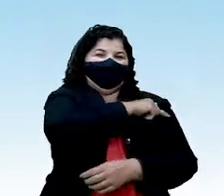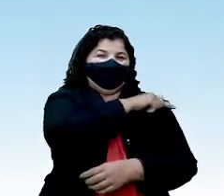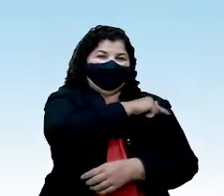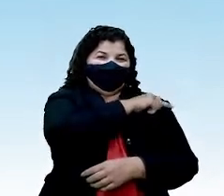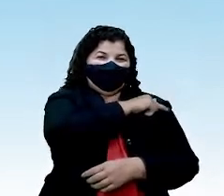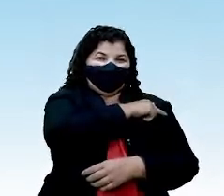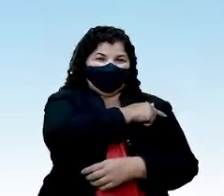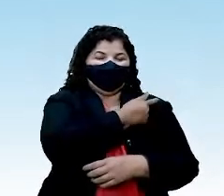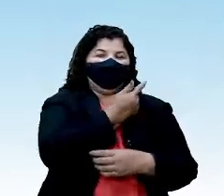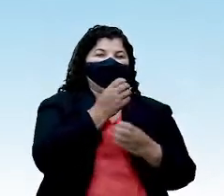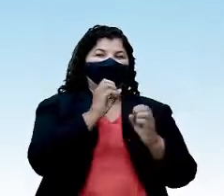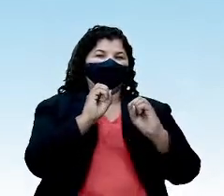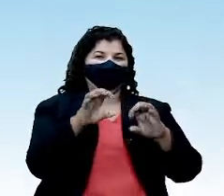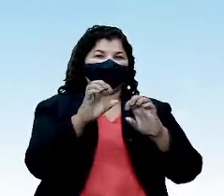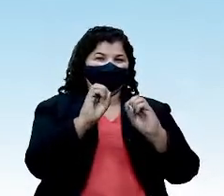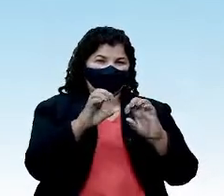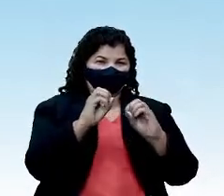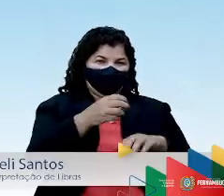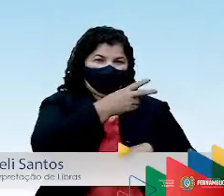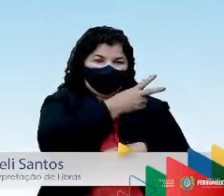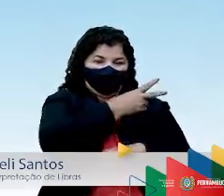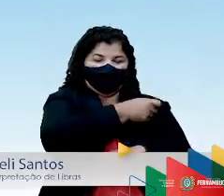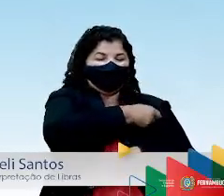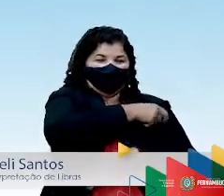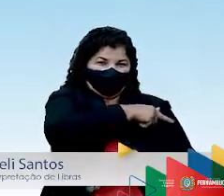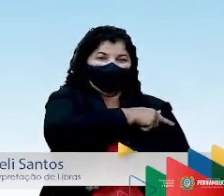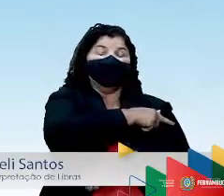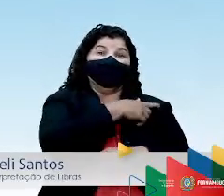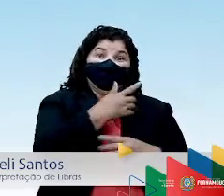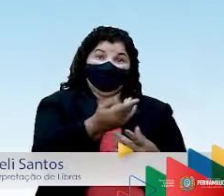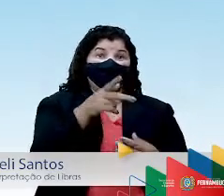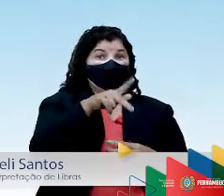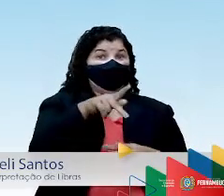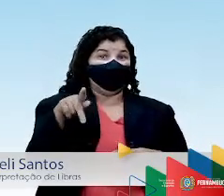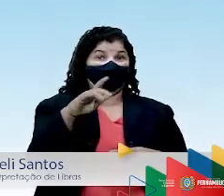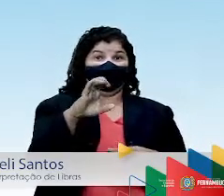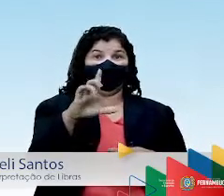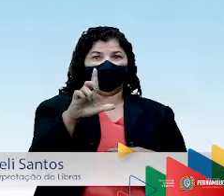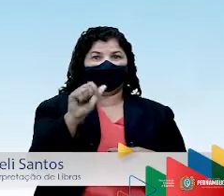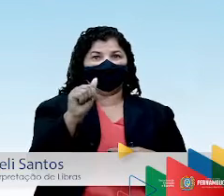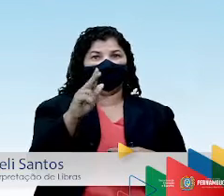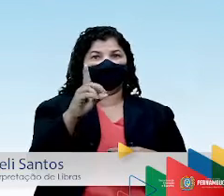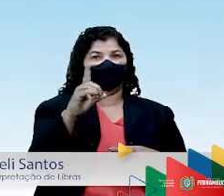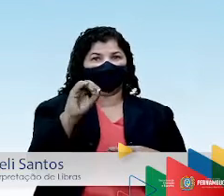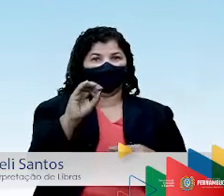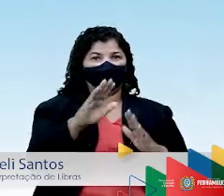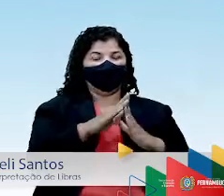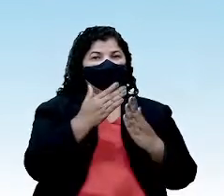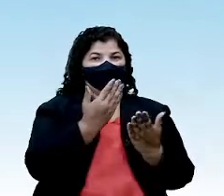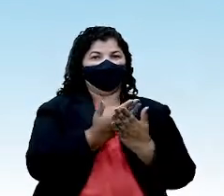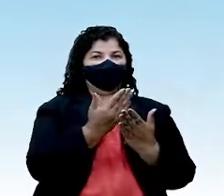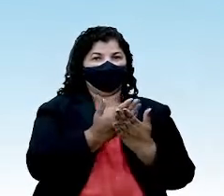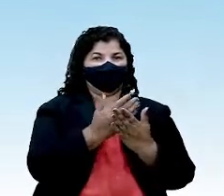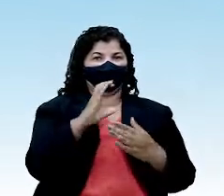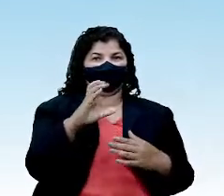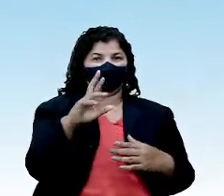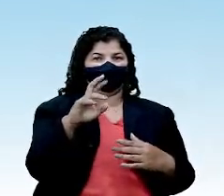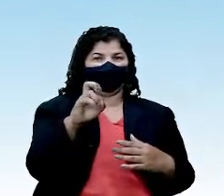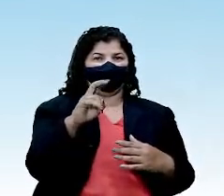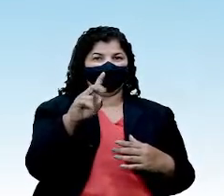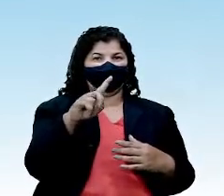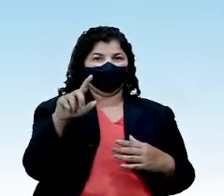ensino fundamental, eu, professor Cláudio Nascimento, da Escola de Referência de Ensino Fundamental Creuza